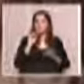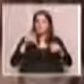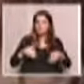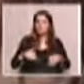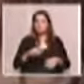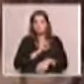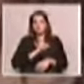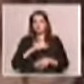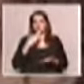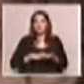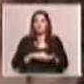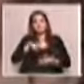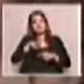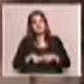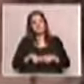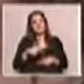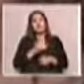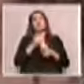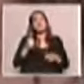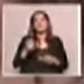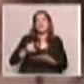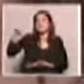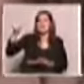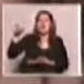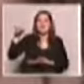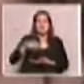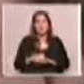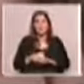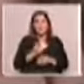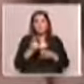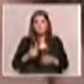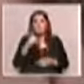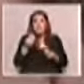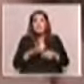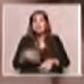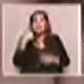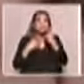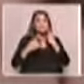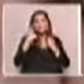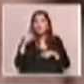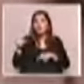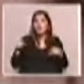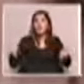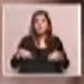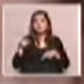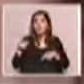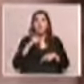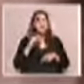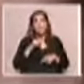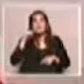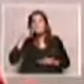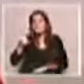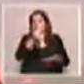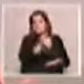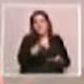restaurante sentou-se, então conte lá, porque é que não serviu, que estava ali a garrafa. Então, estava uma criança a chorar na sala. Não se bebe esse vinho com uma criança a chorar na sala. E